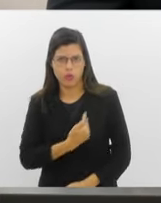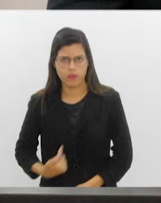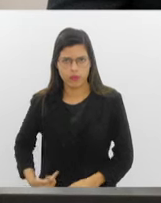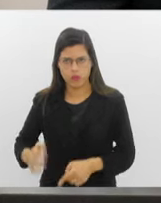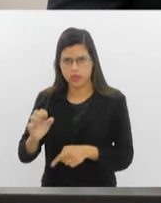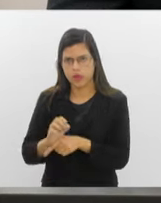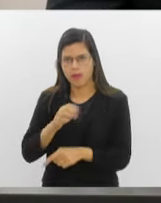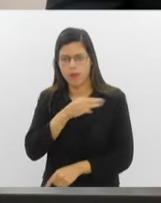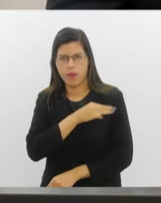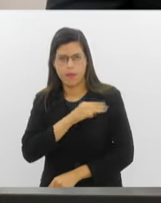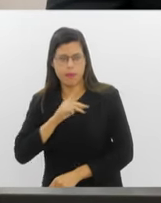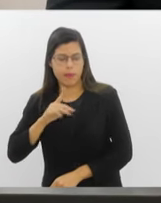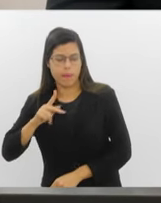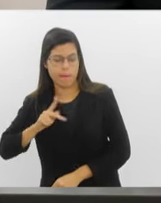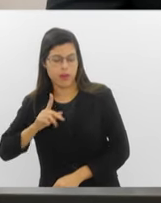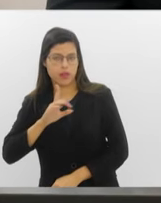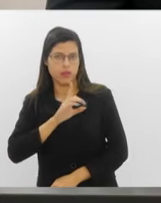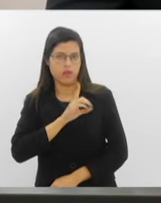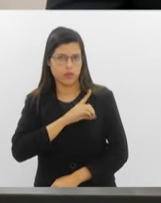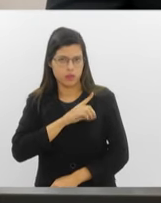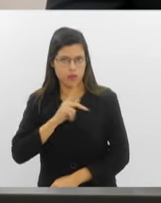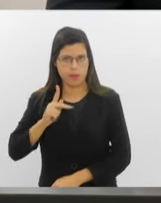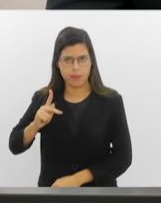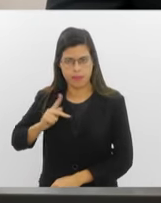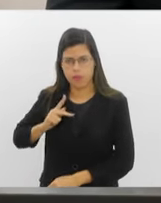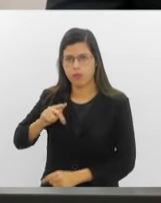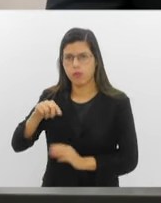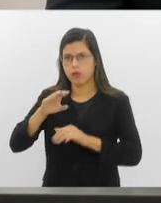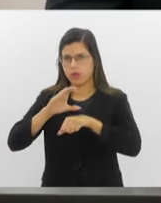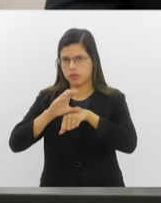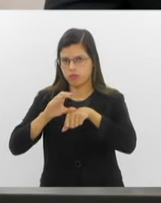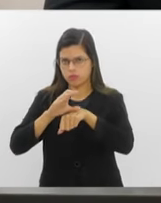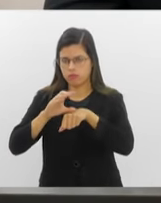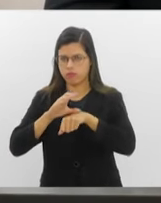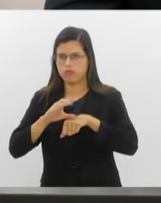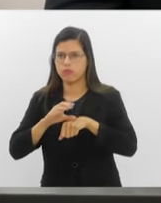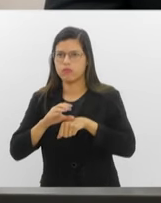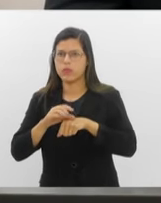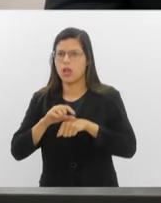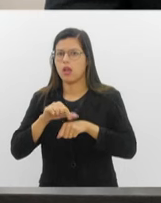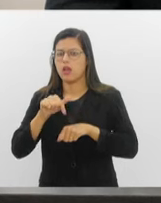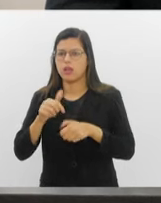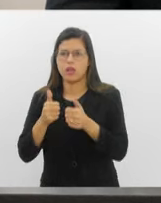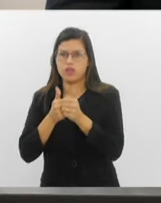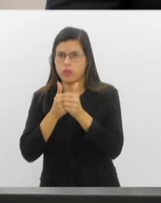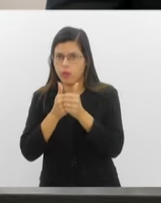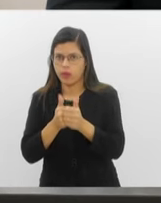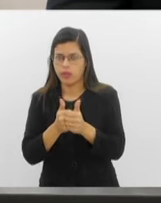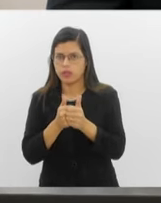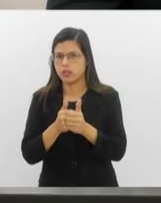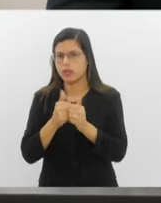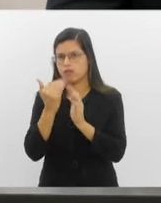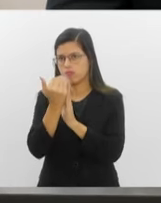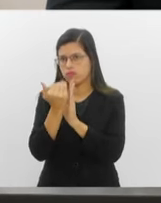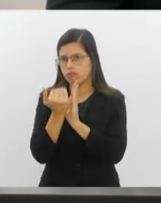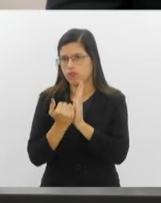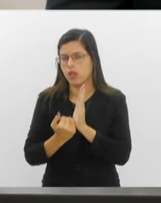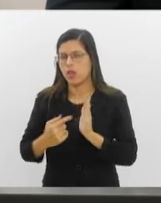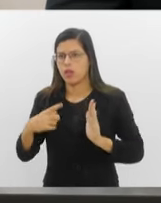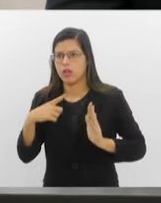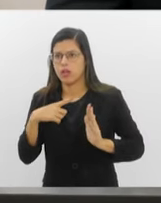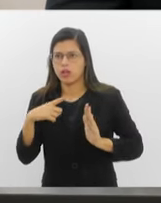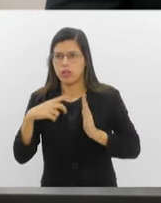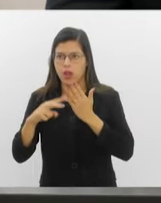Justiça, Ministério Público, Defensoria e os cidadãos na forma nos casos previstos da Constituição. E aí, na sequência, ele estabelece as competências privativas